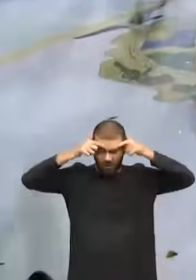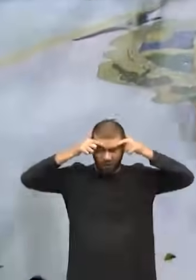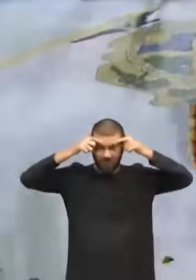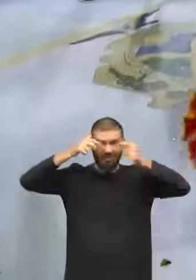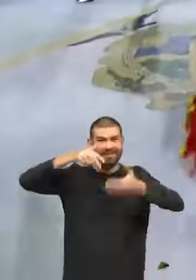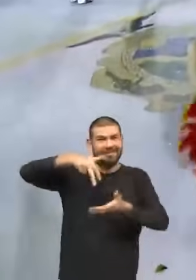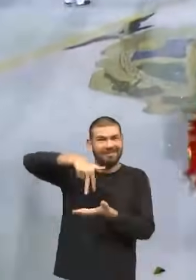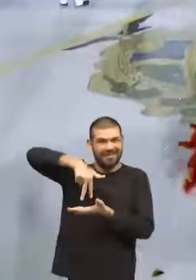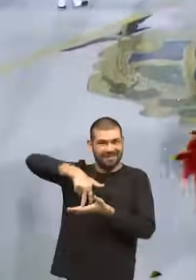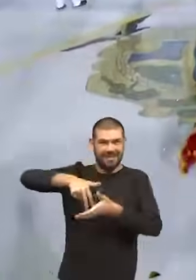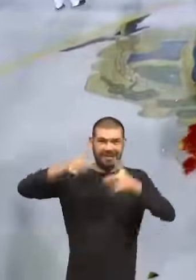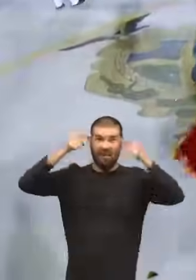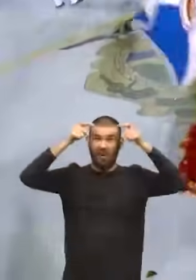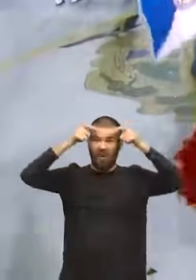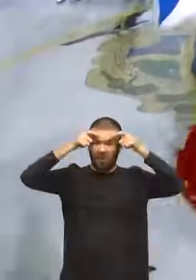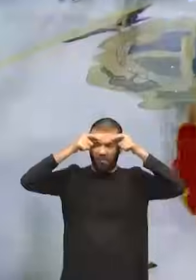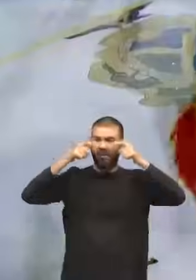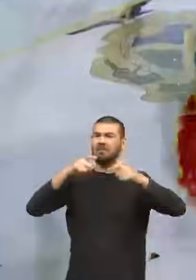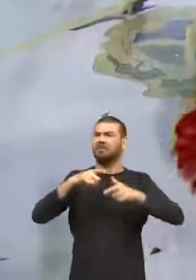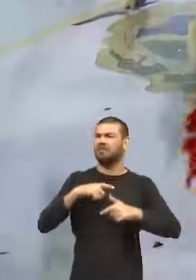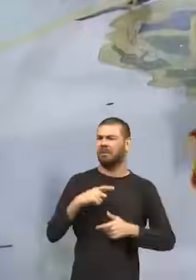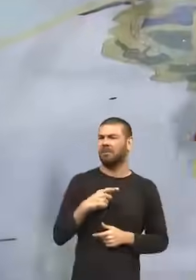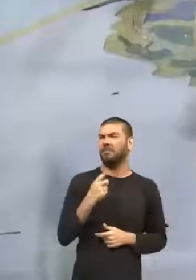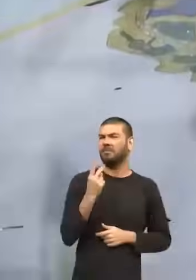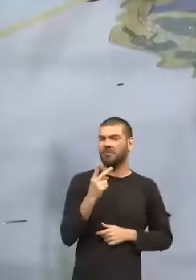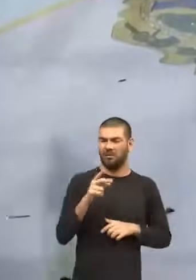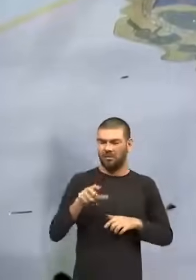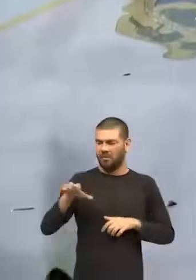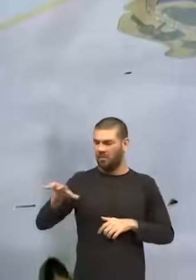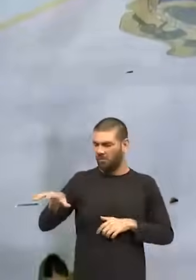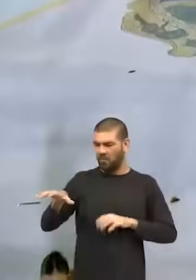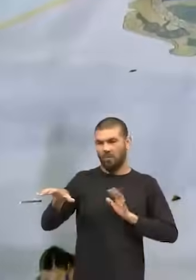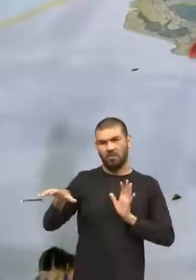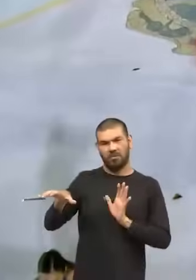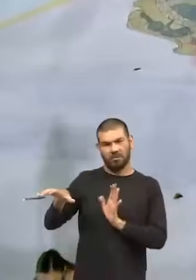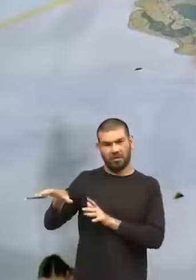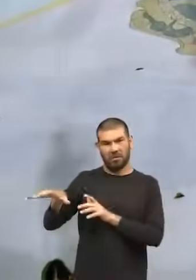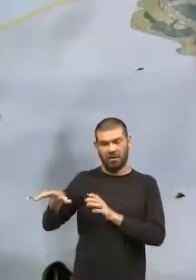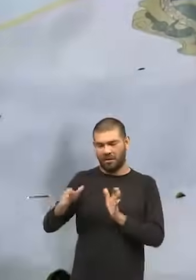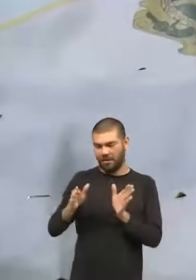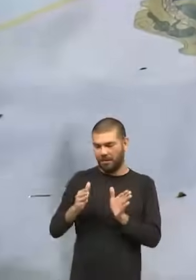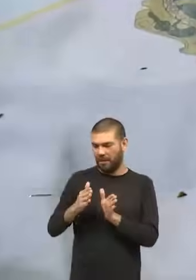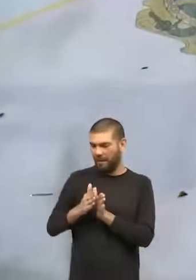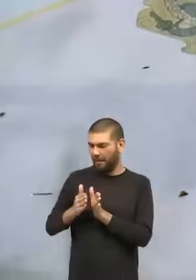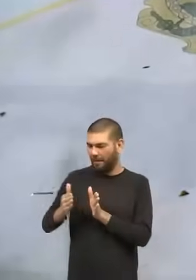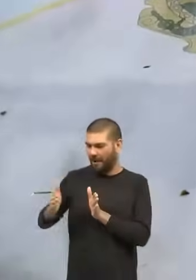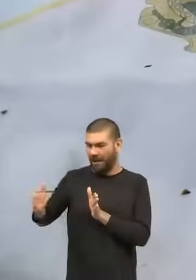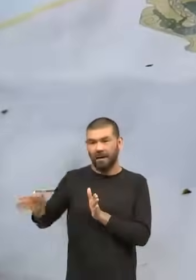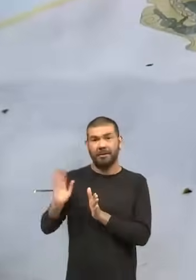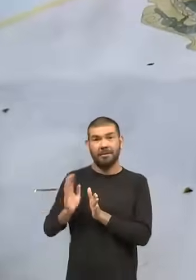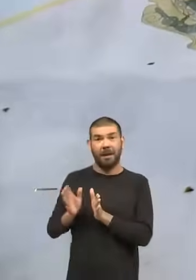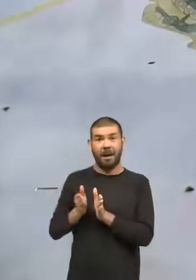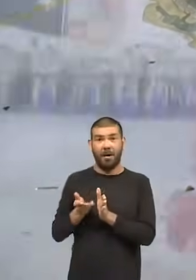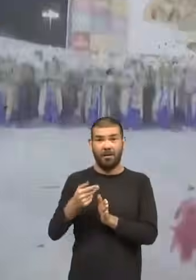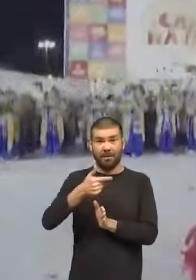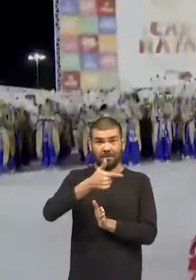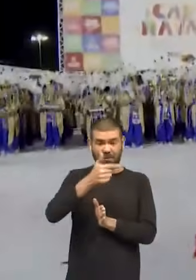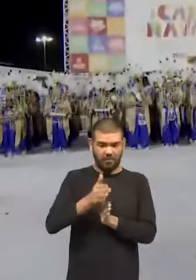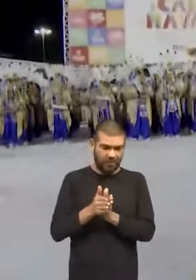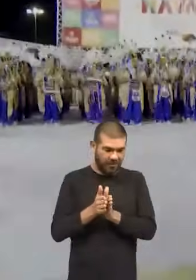da Corte Real. Aqui já estamos no segundo setor da escola, onde representa a chegada